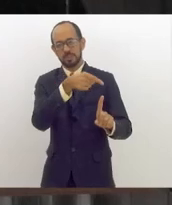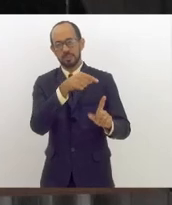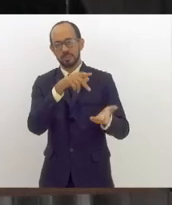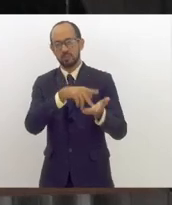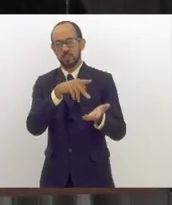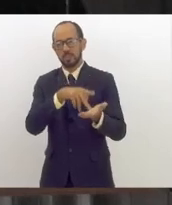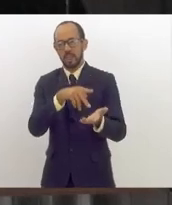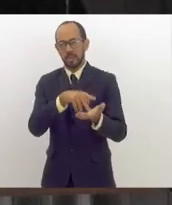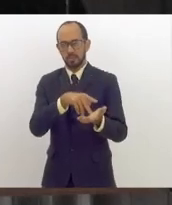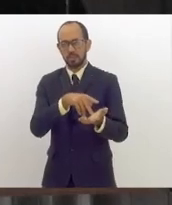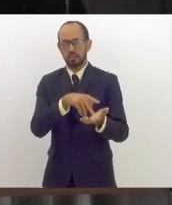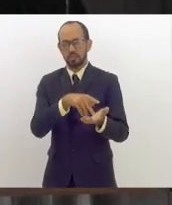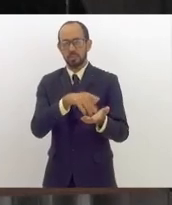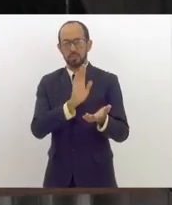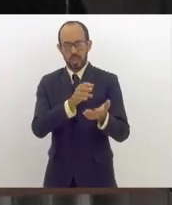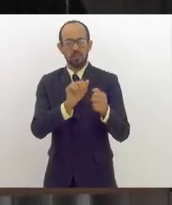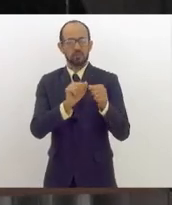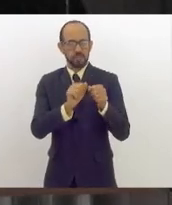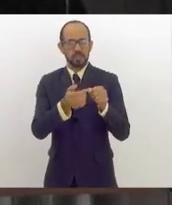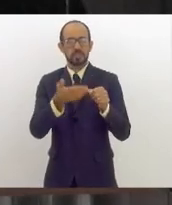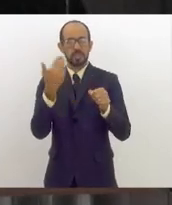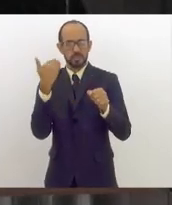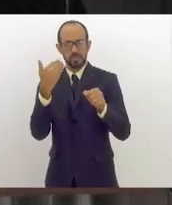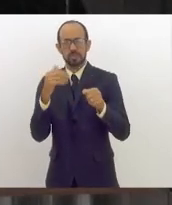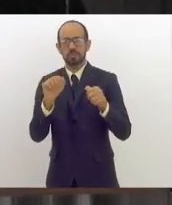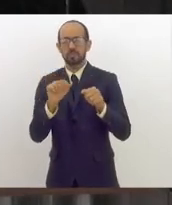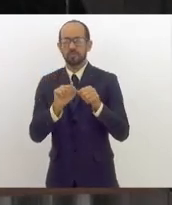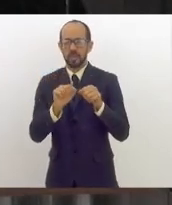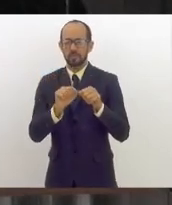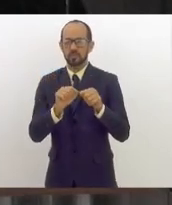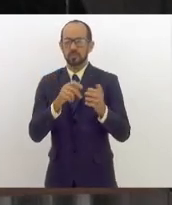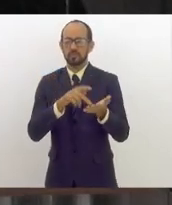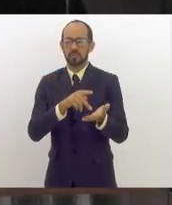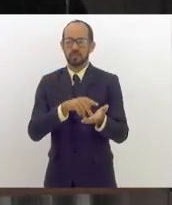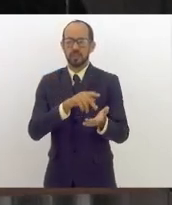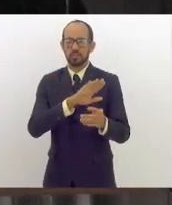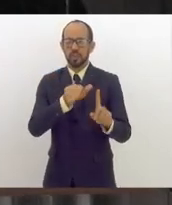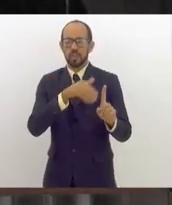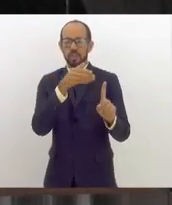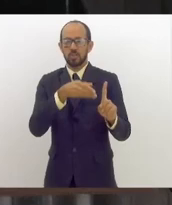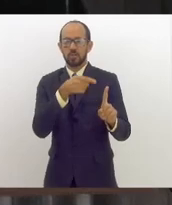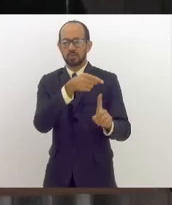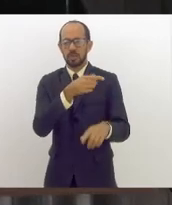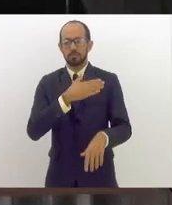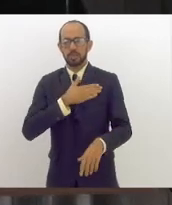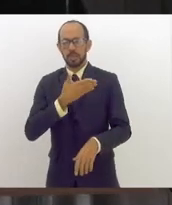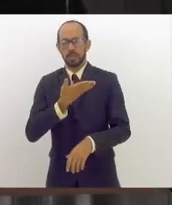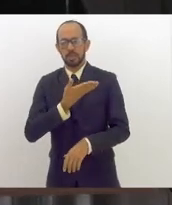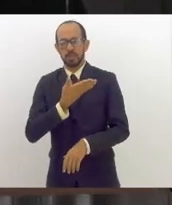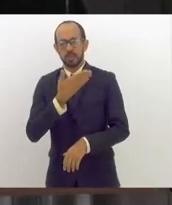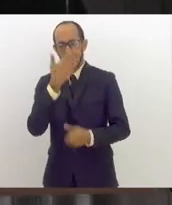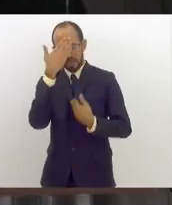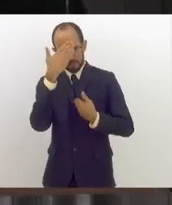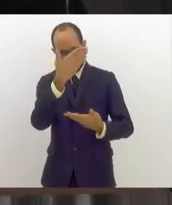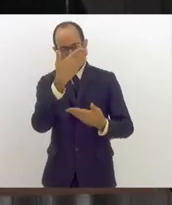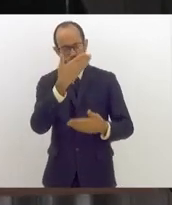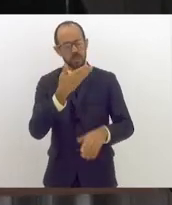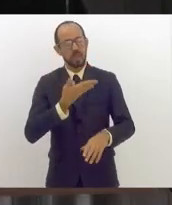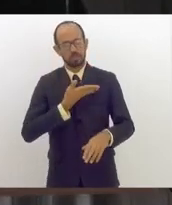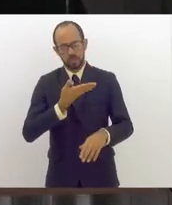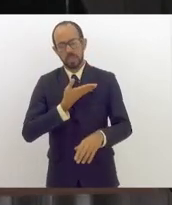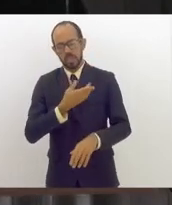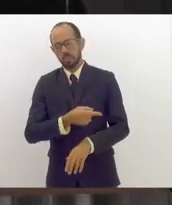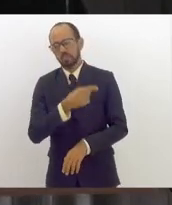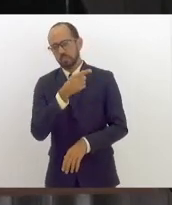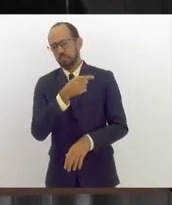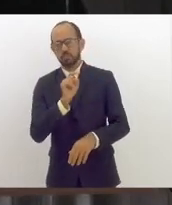e faço com muita sinceridade que é reconhecer a minha gratidão por ti a amizade e